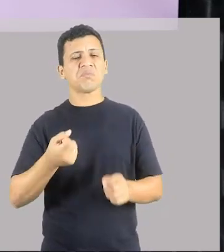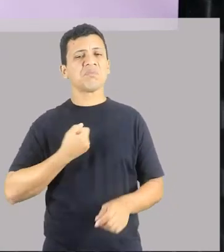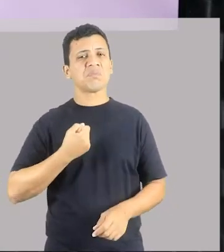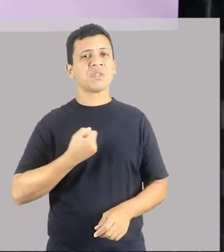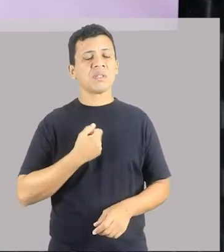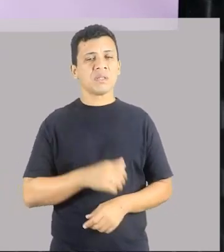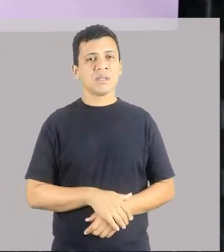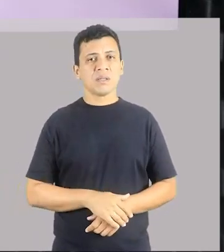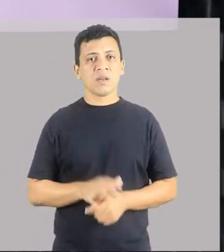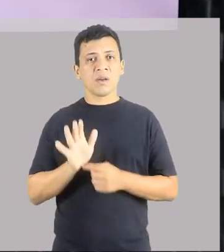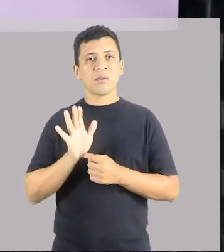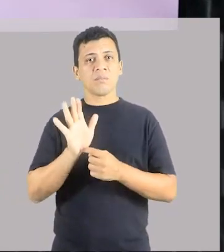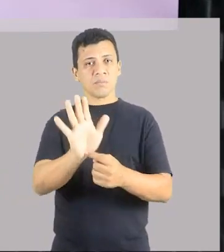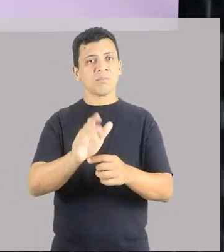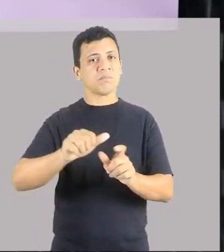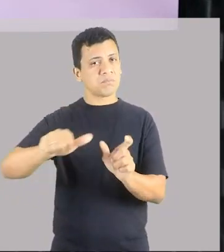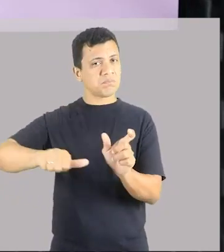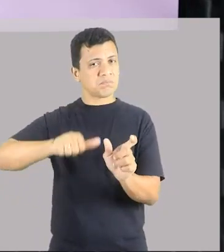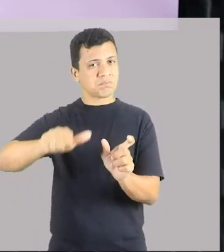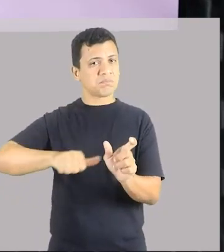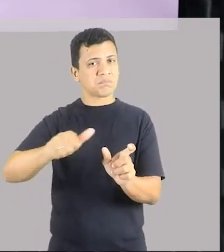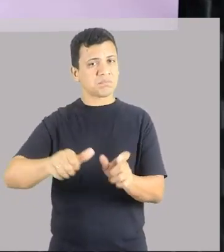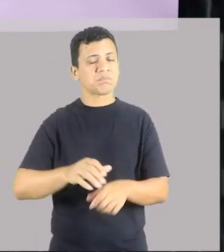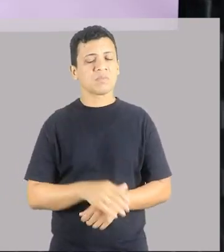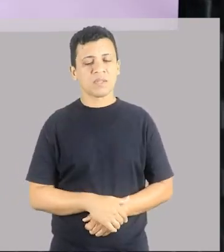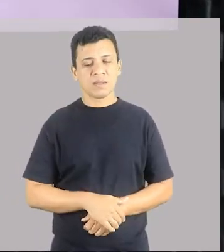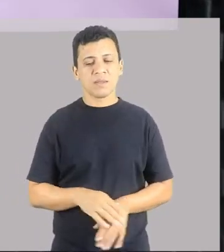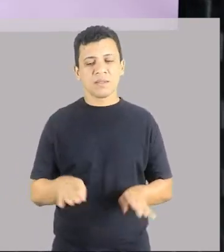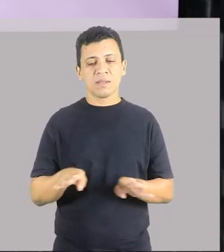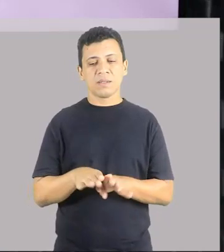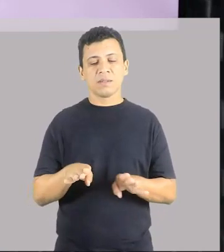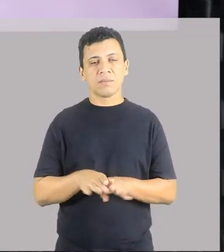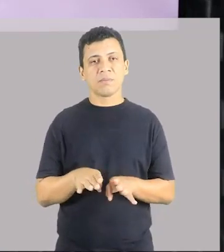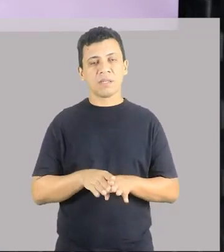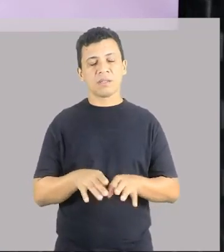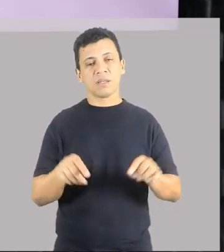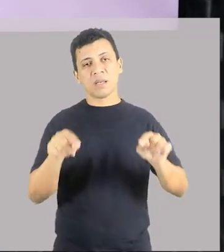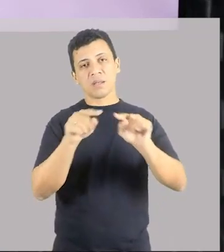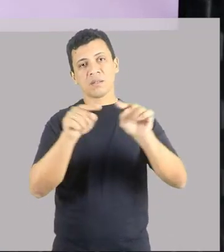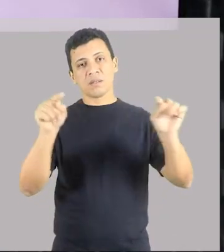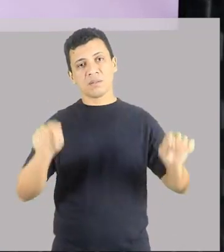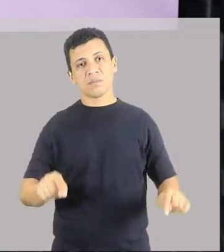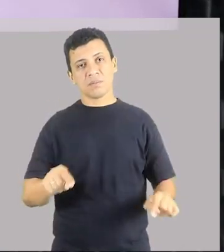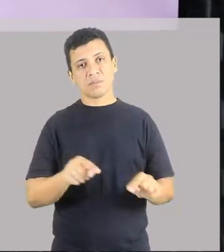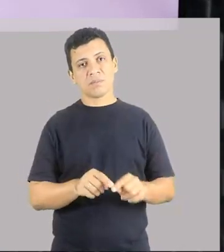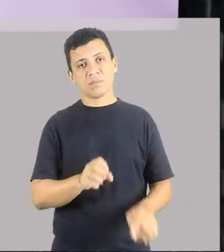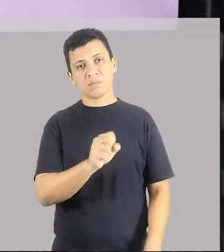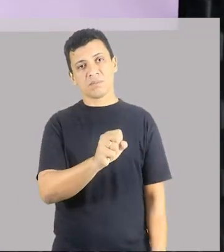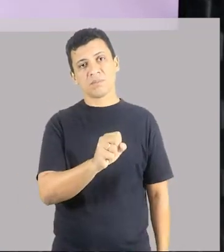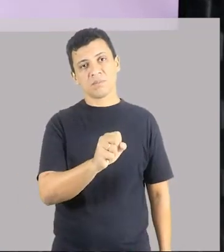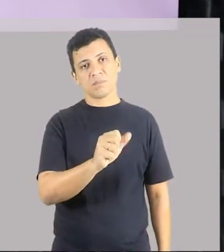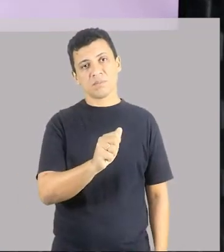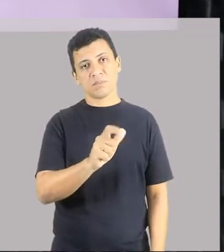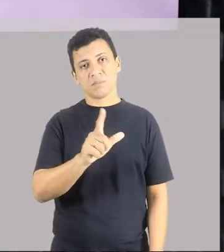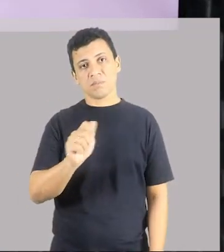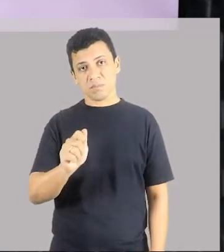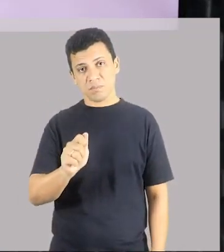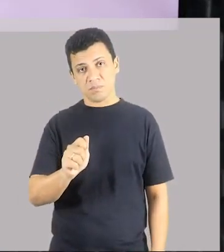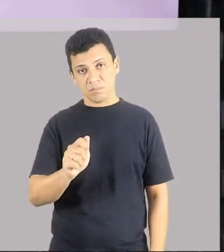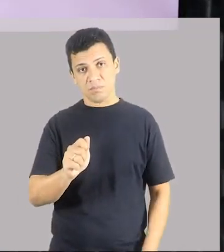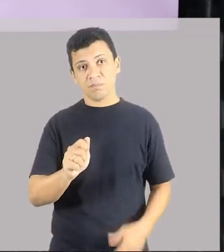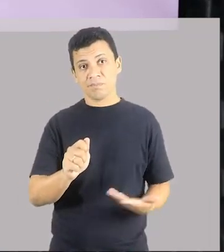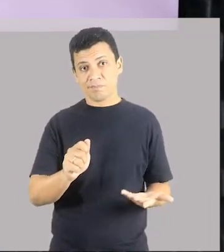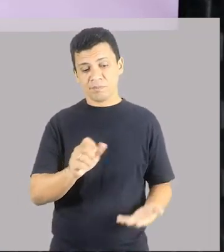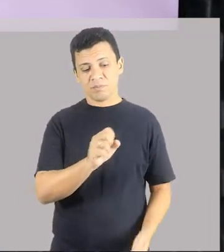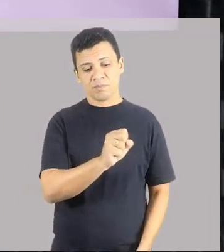é palavra que indica flexão certo a mesma coisa na palavra sala eu tenho aqui até o l eh o radical se